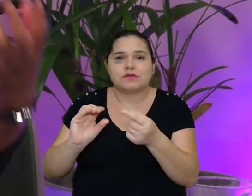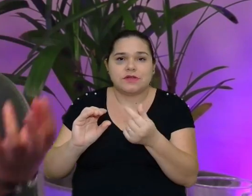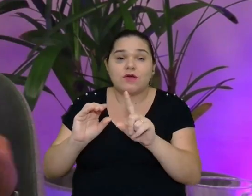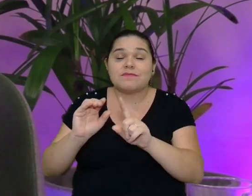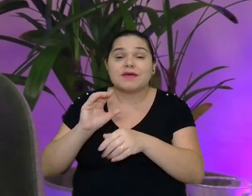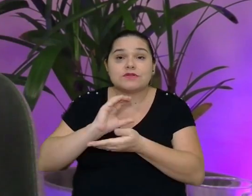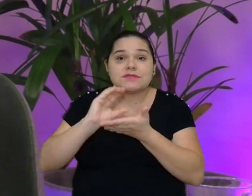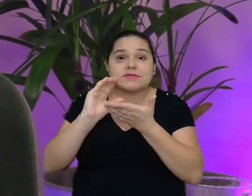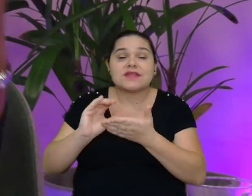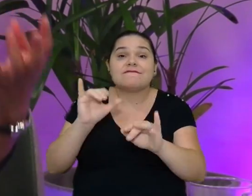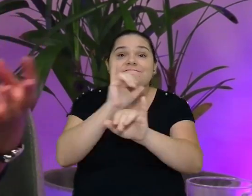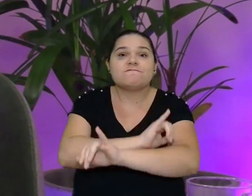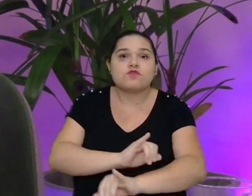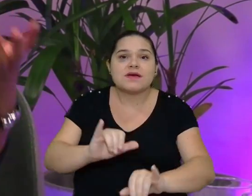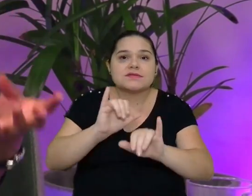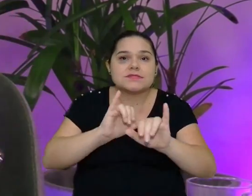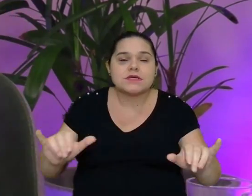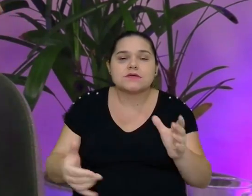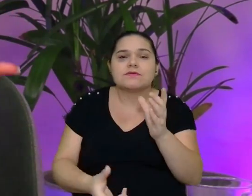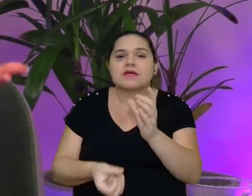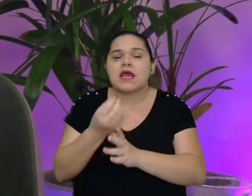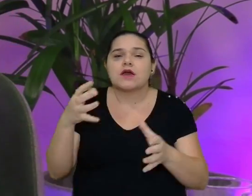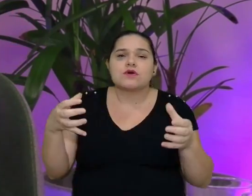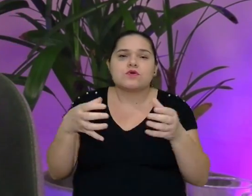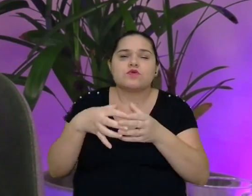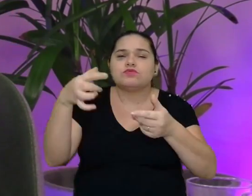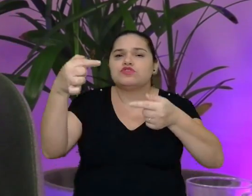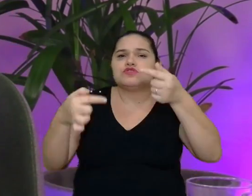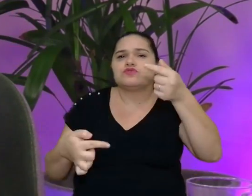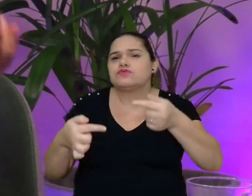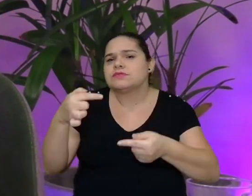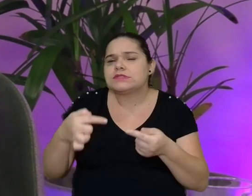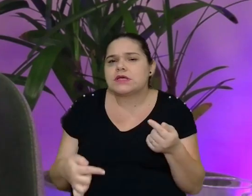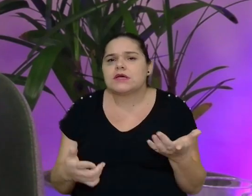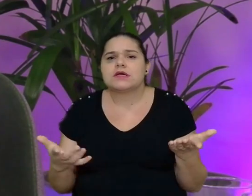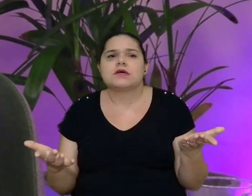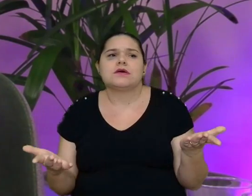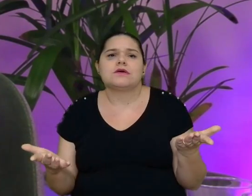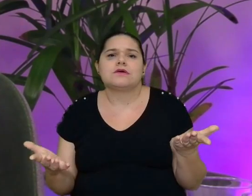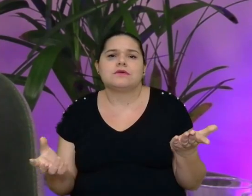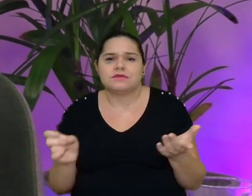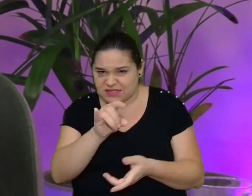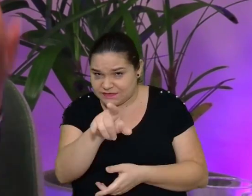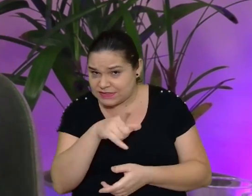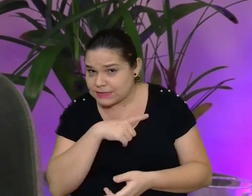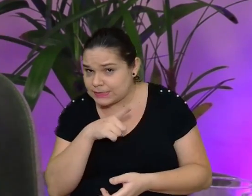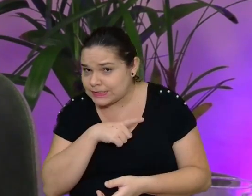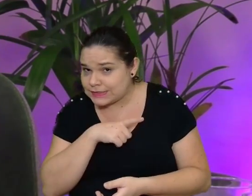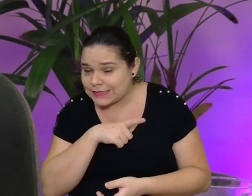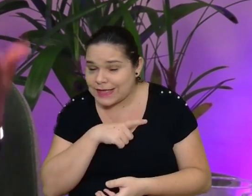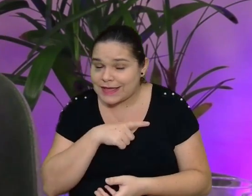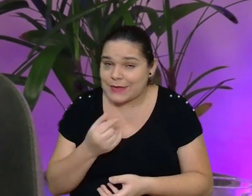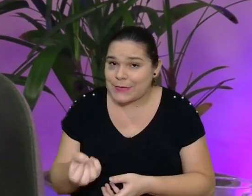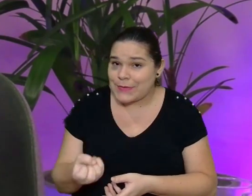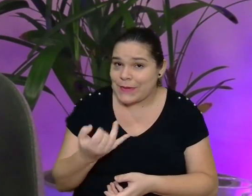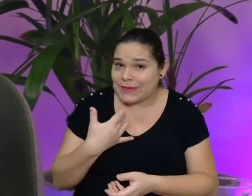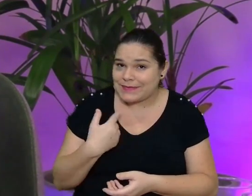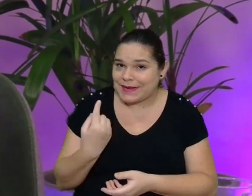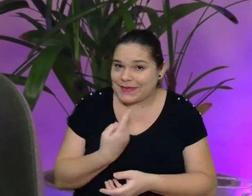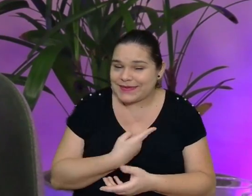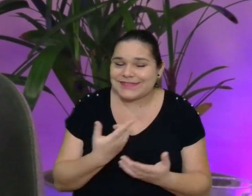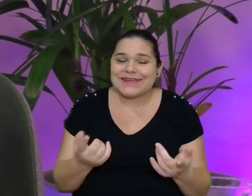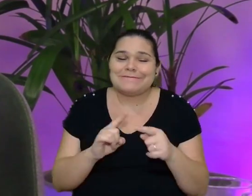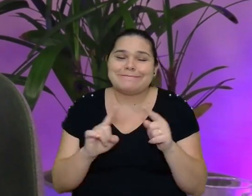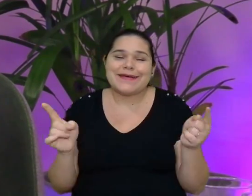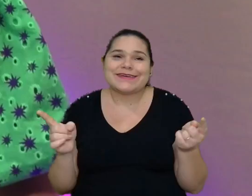criar grupos de discussão, não sei se existe alguma empresa assim, por favor, venham em contato com a gente, que seria um case bom de falar, mas talvez qual que é o papel da empresa nesse debate